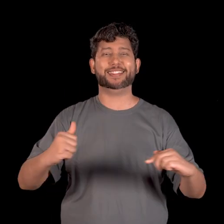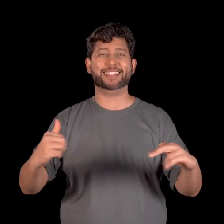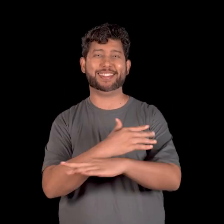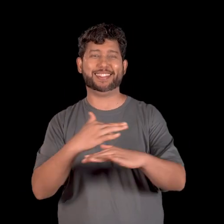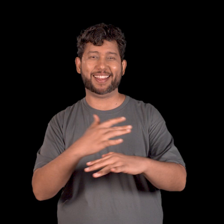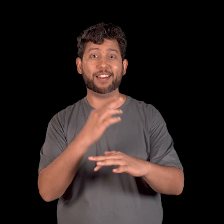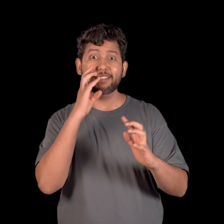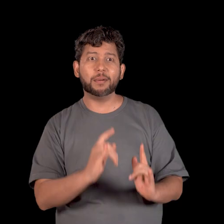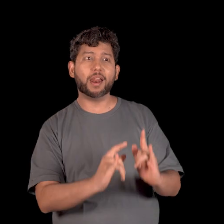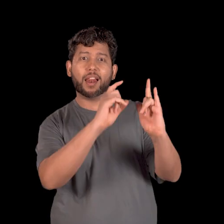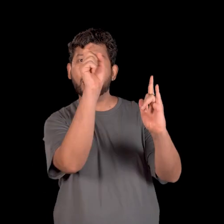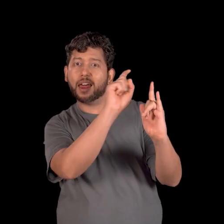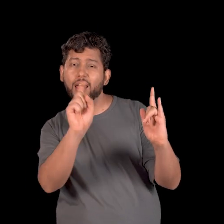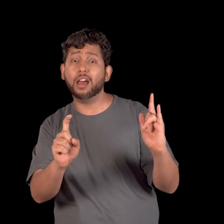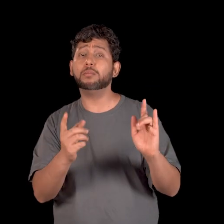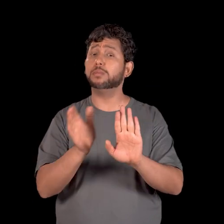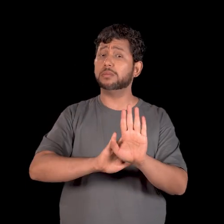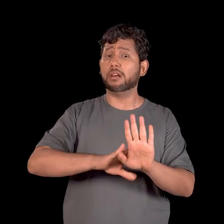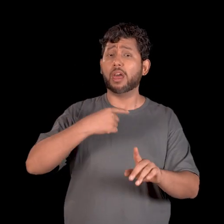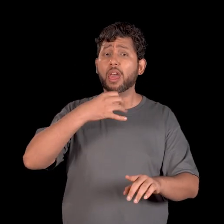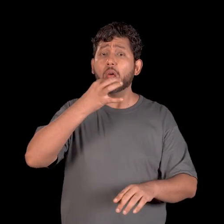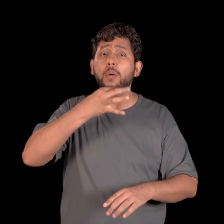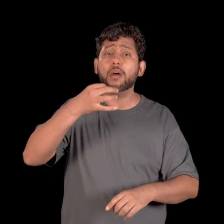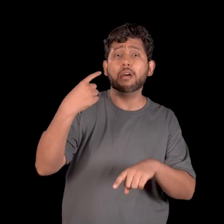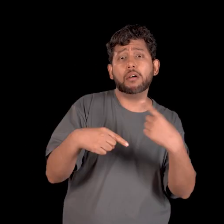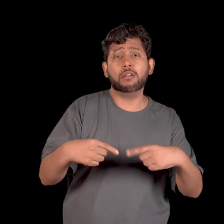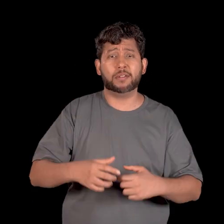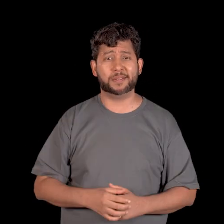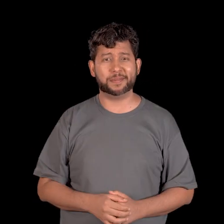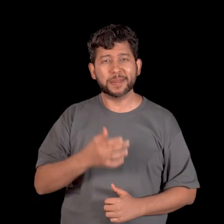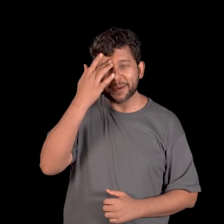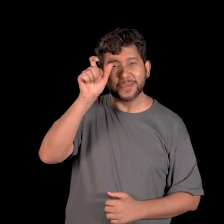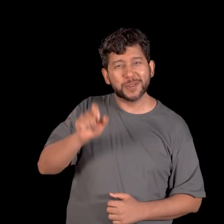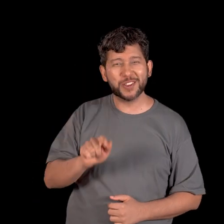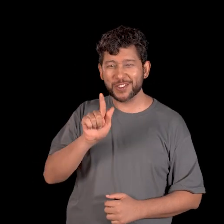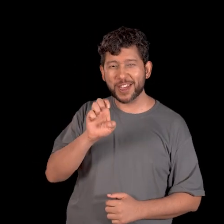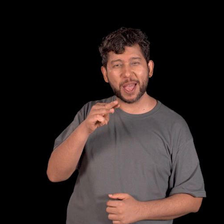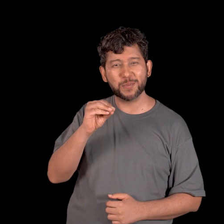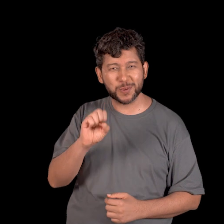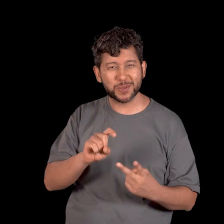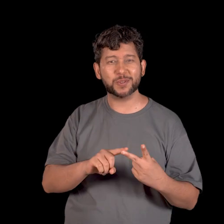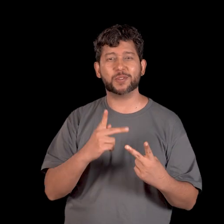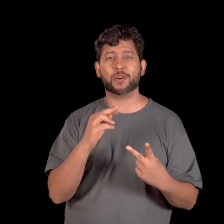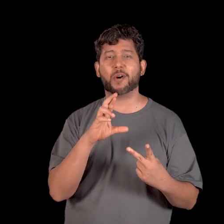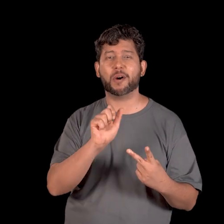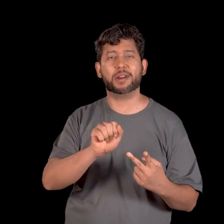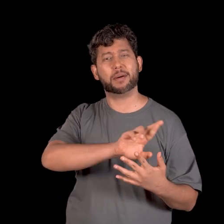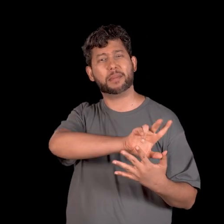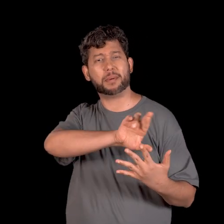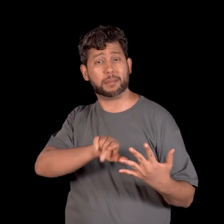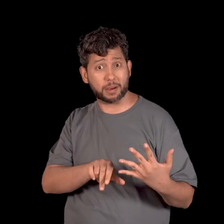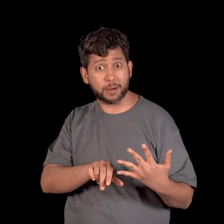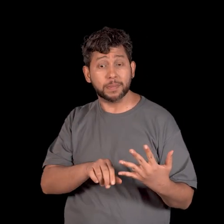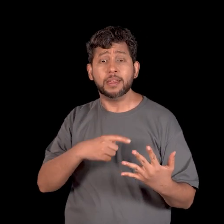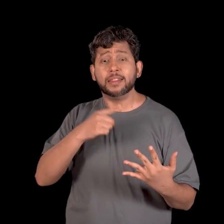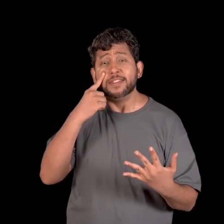arte urbana, a linguagem do grafite mistura técnica e crítica social de uma maneira para lá de eficiente. Artistas como os